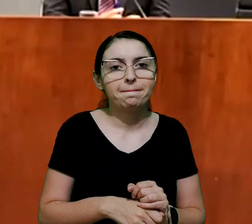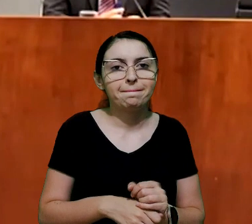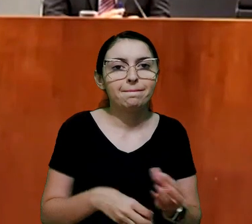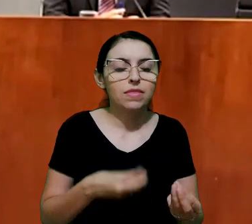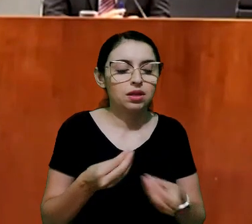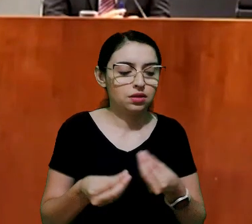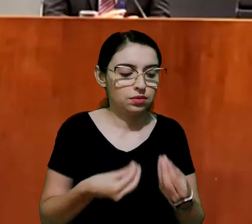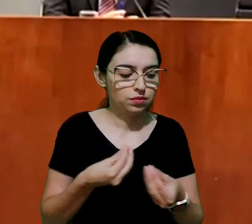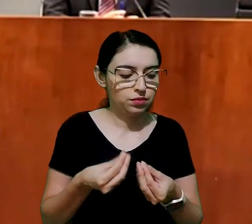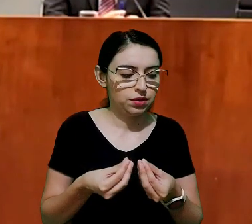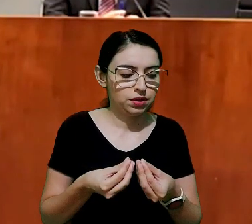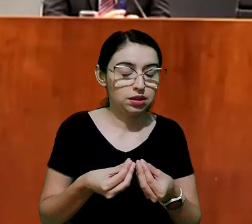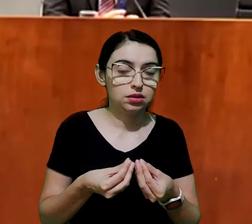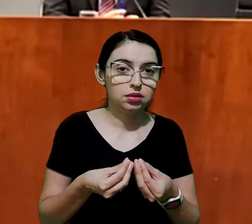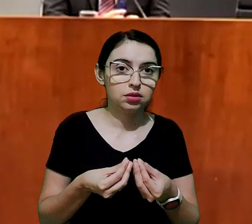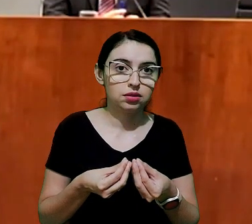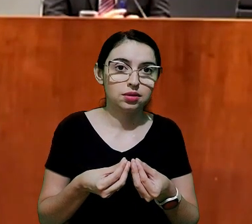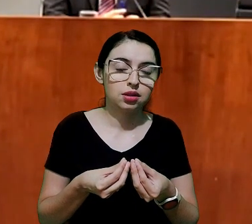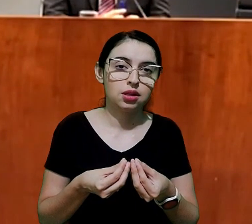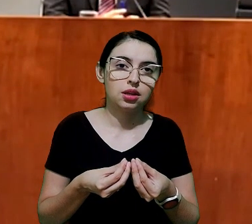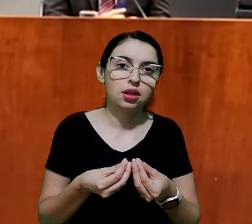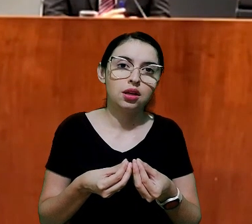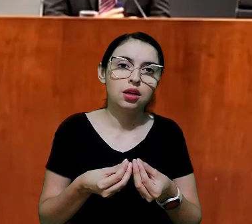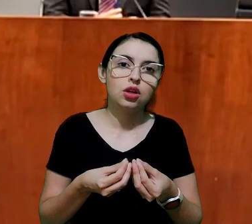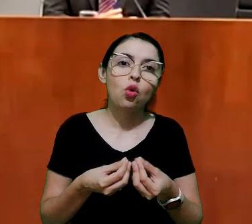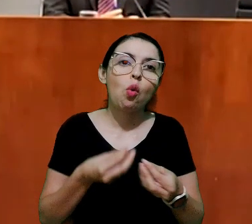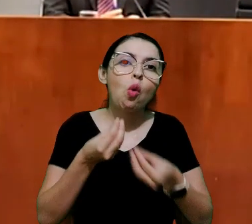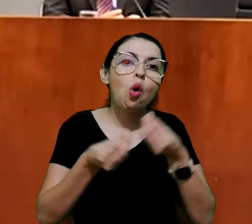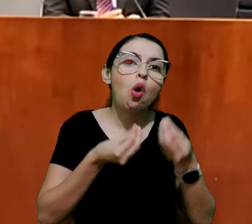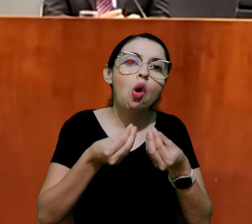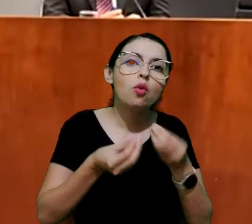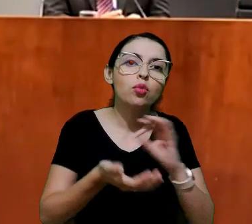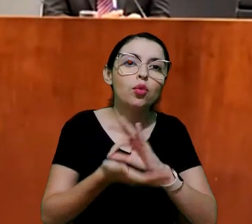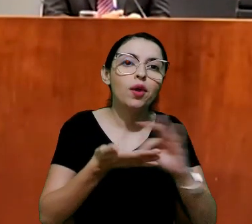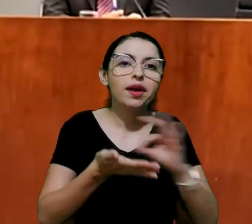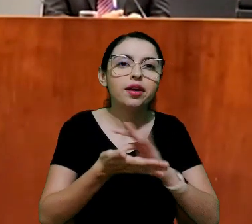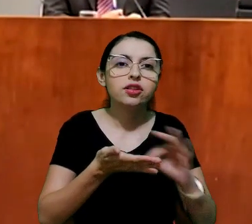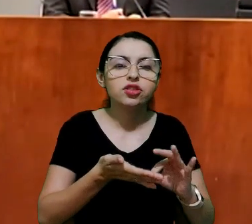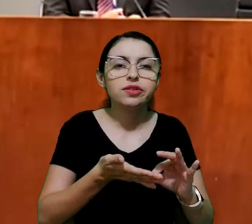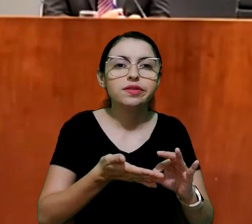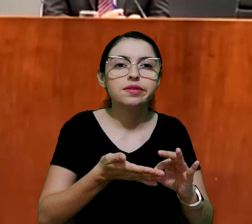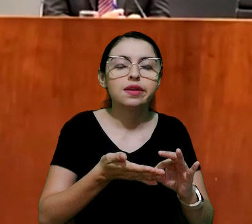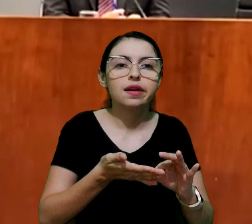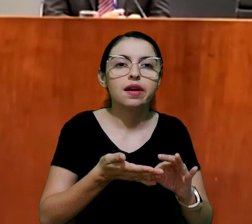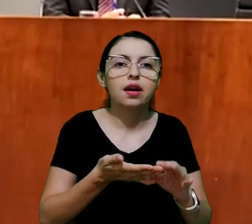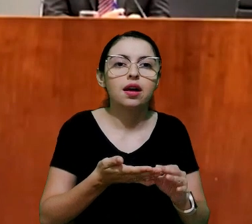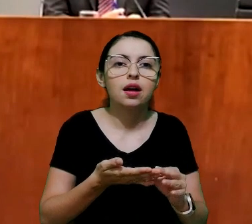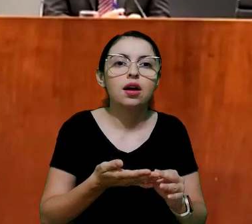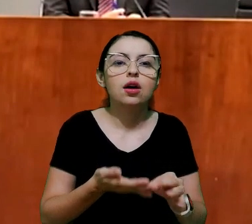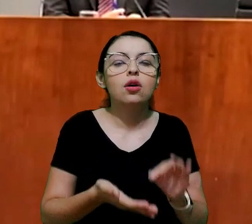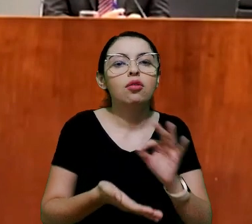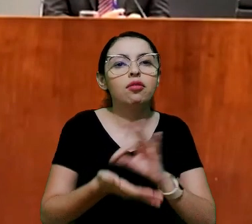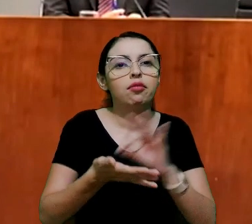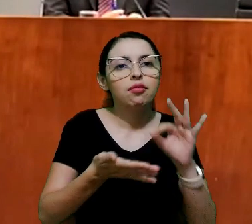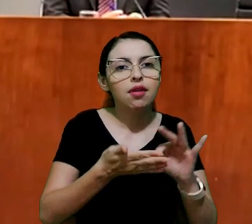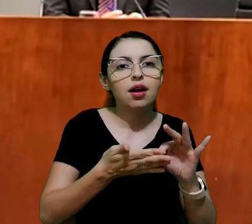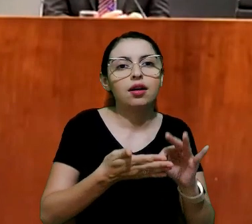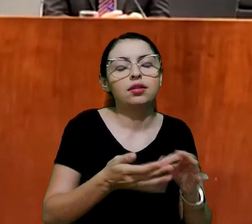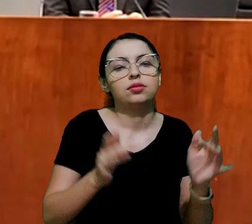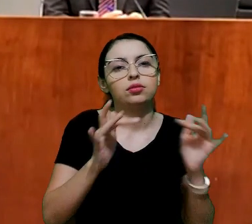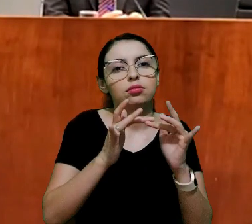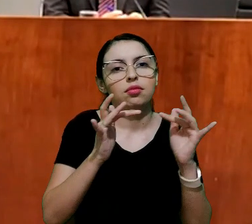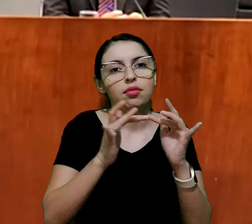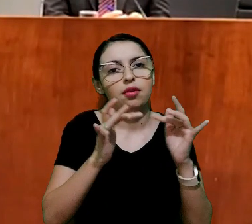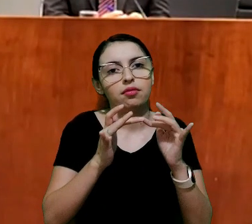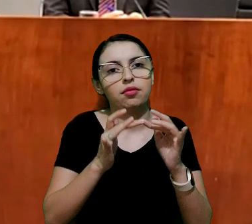assim, da possibilidade de se registrar o fato e o afeto de modo a